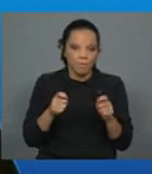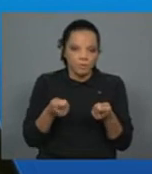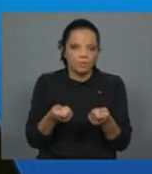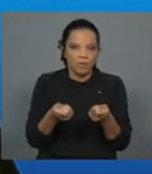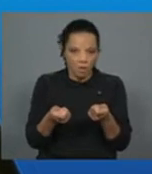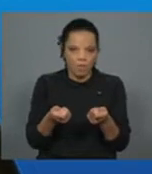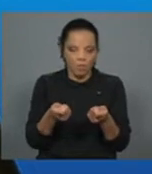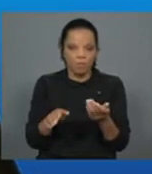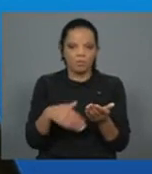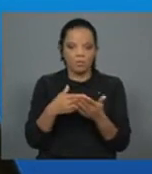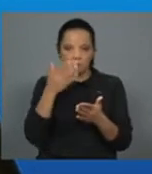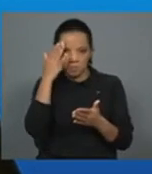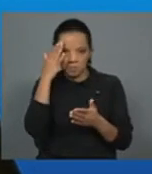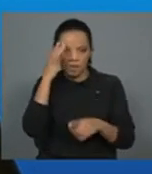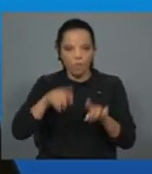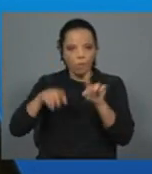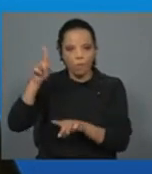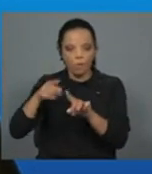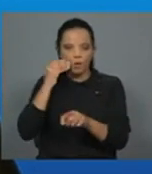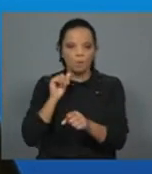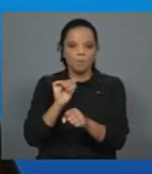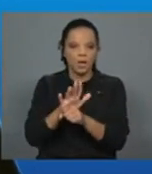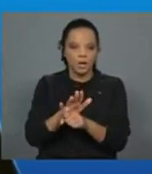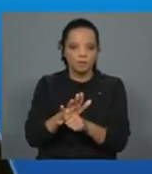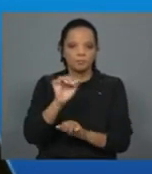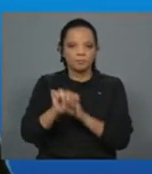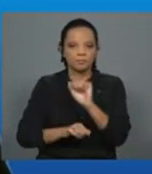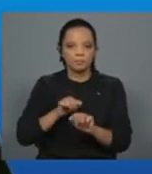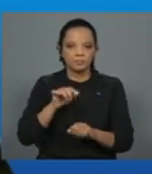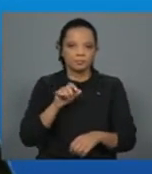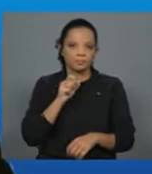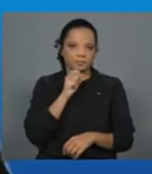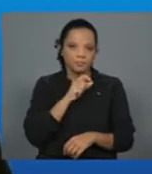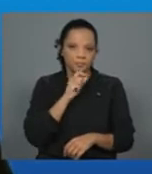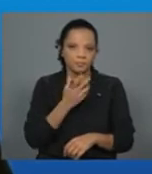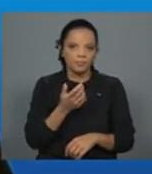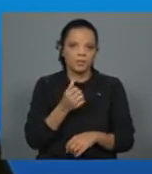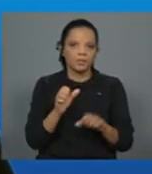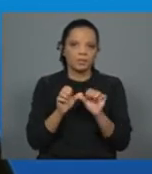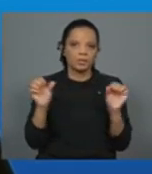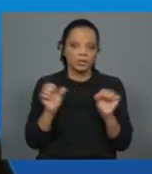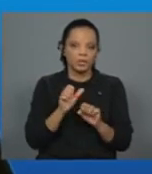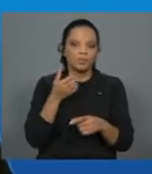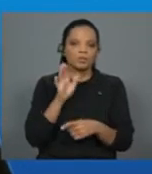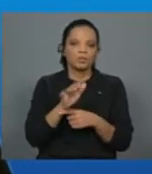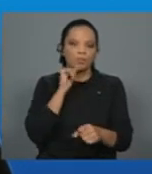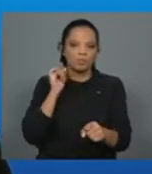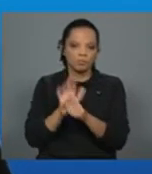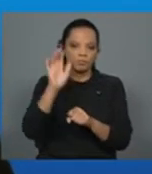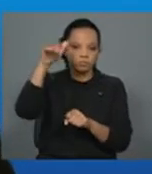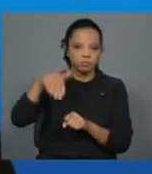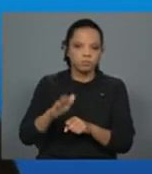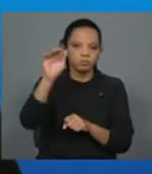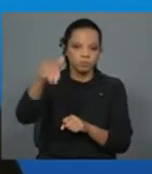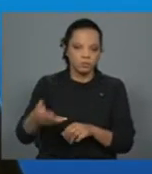permitem estimar a variação do nível do mar, e podem ser utilizados para os sistemas de alerta de tsunamis, por exemplo. Portanto,